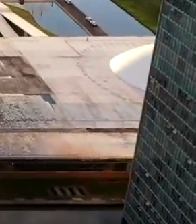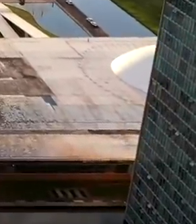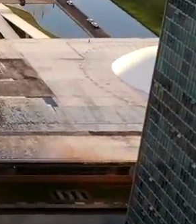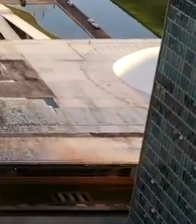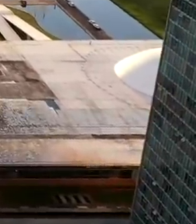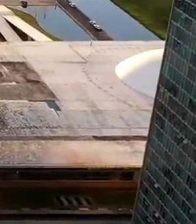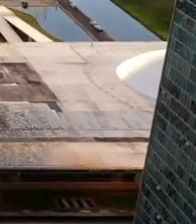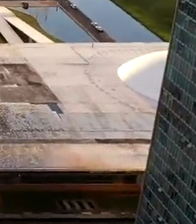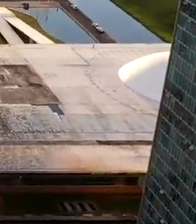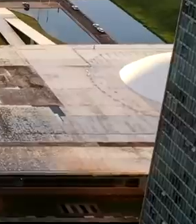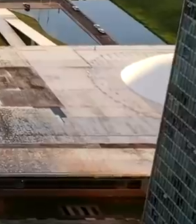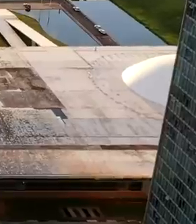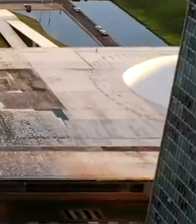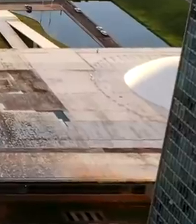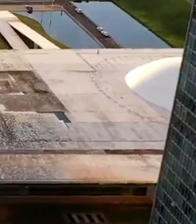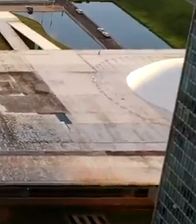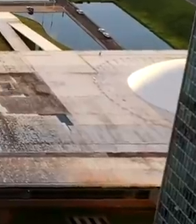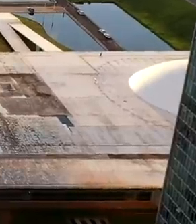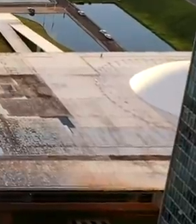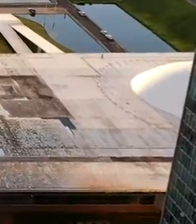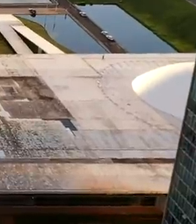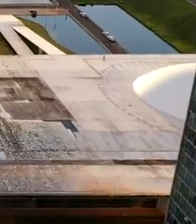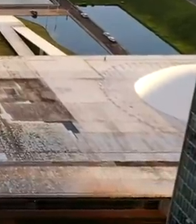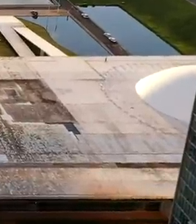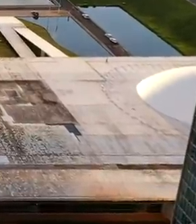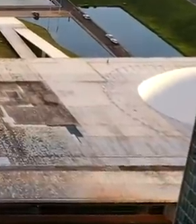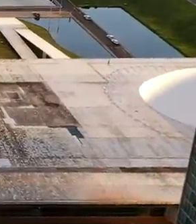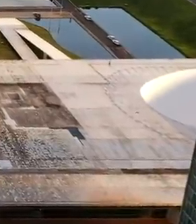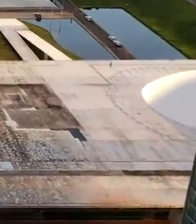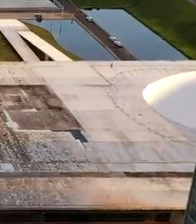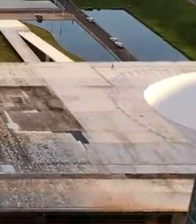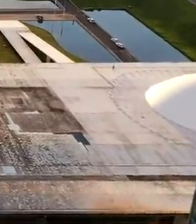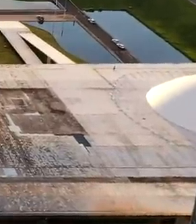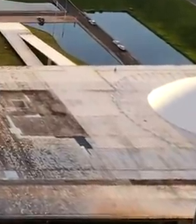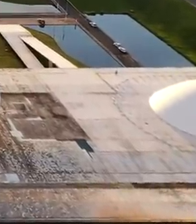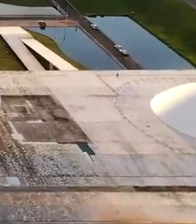E aí te amo